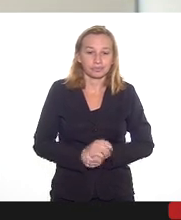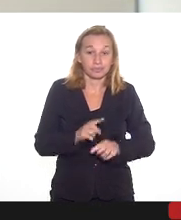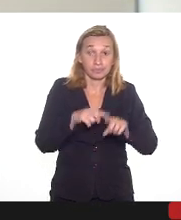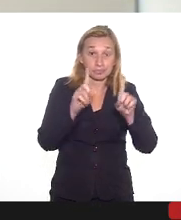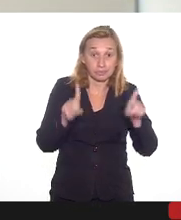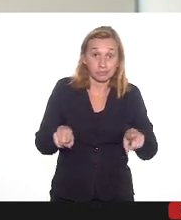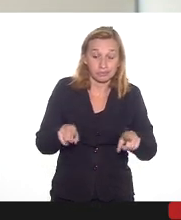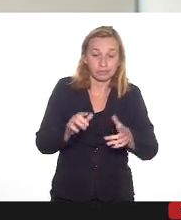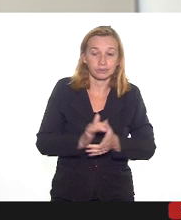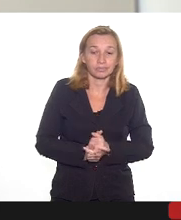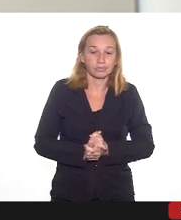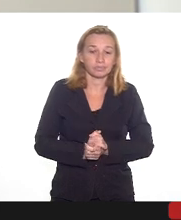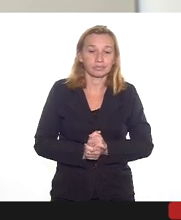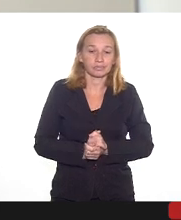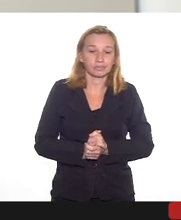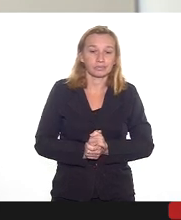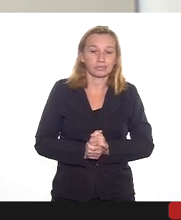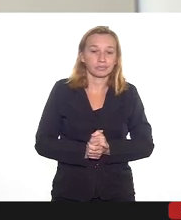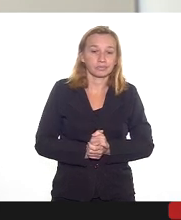servidores